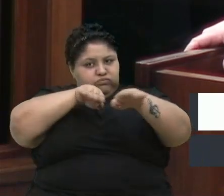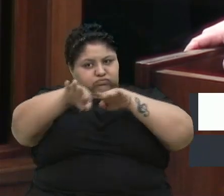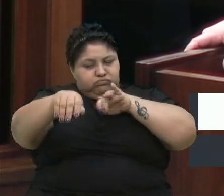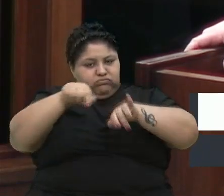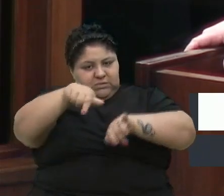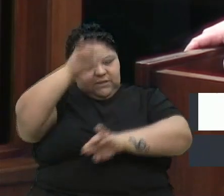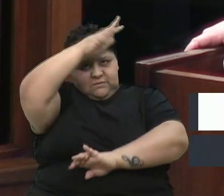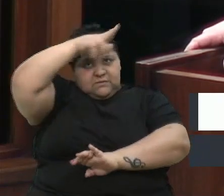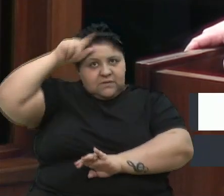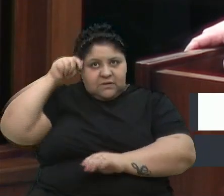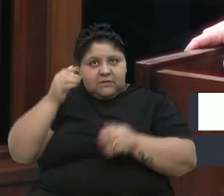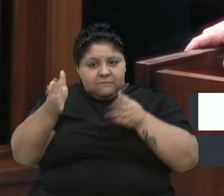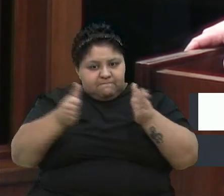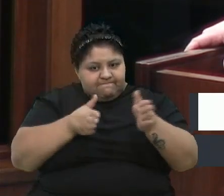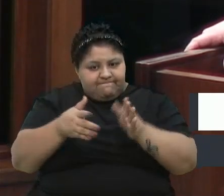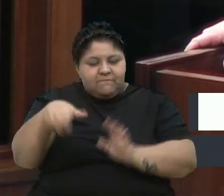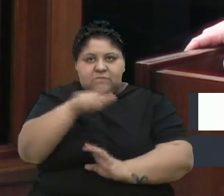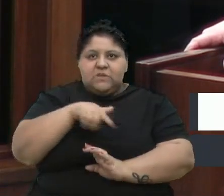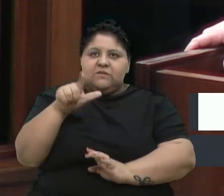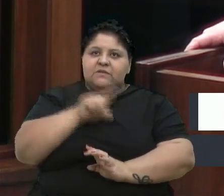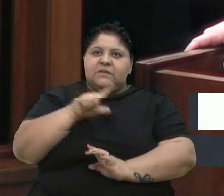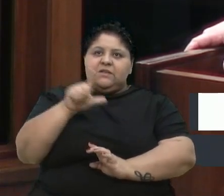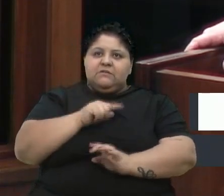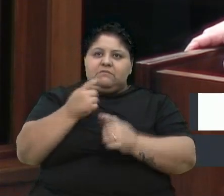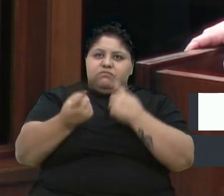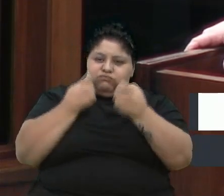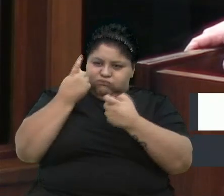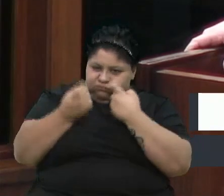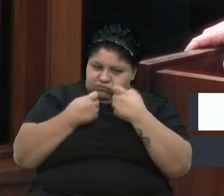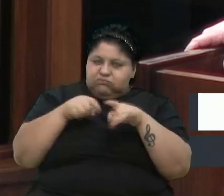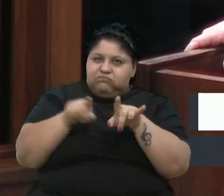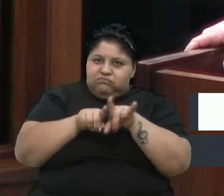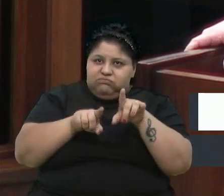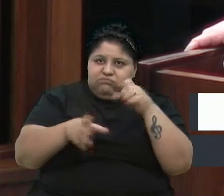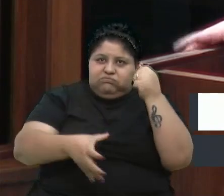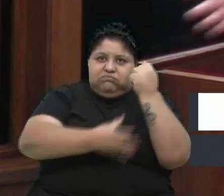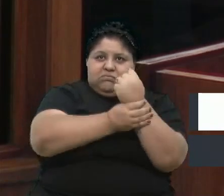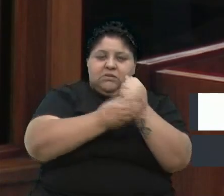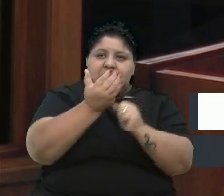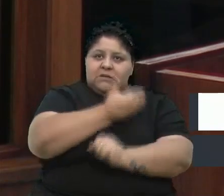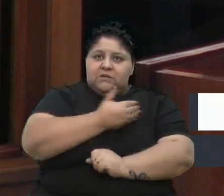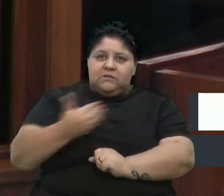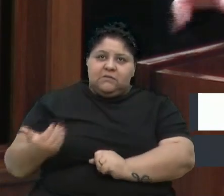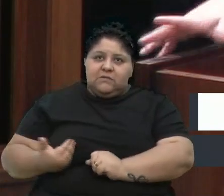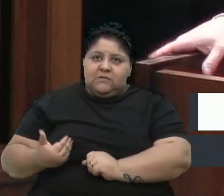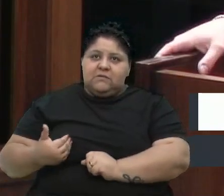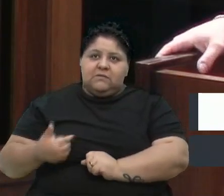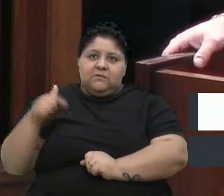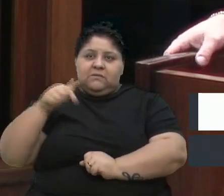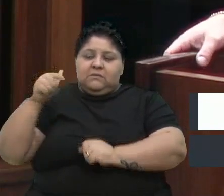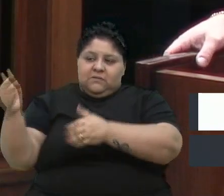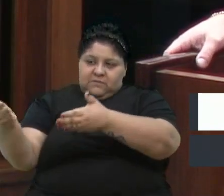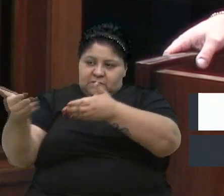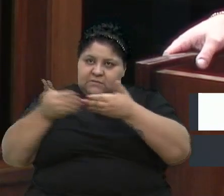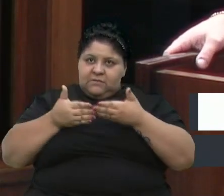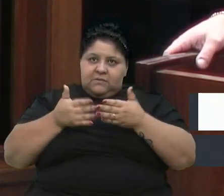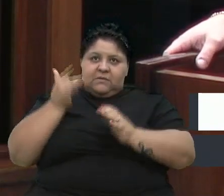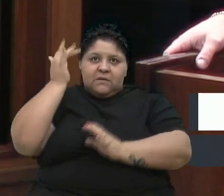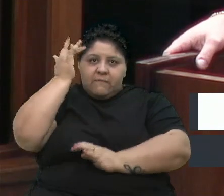período e nós temos que ter essa preocupação, inclusive, com a segurança pública. Então, fica aqui o convite.